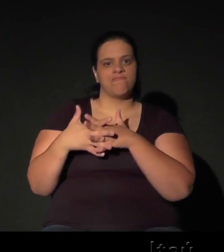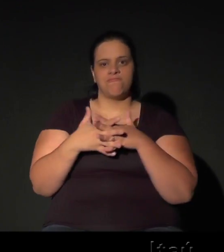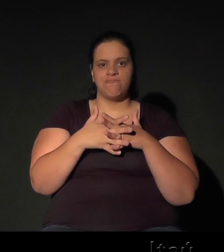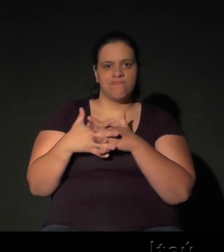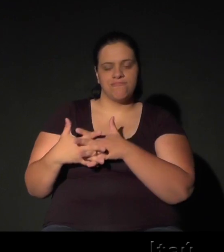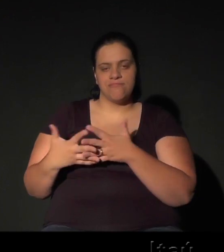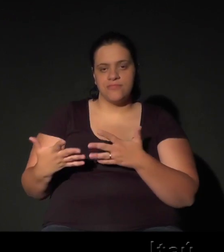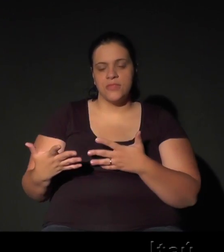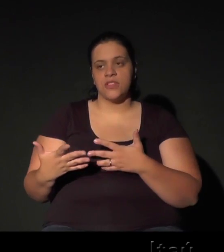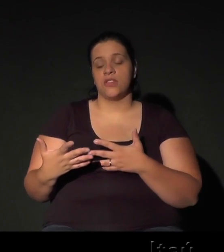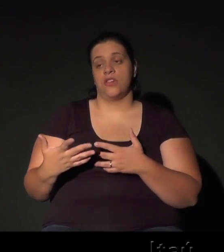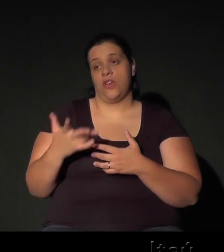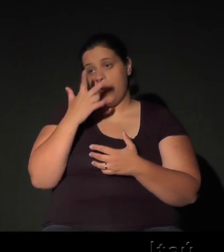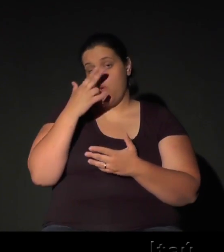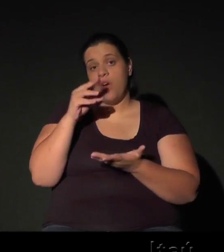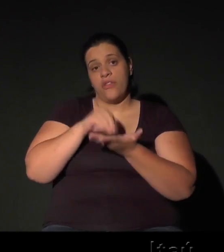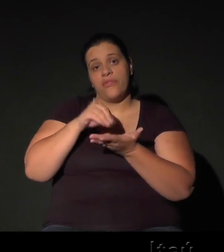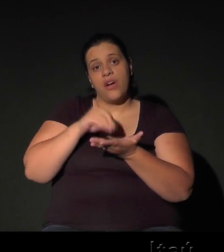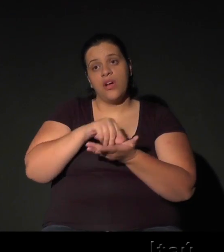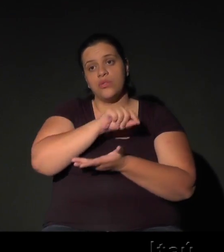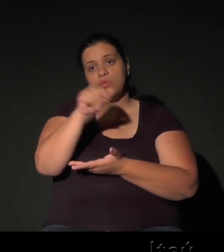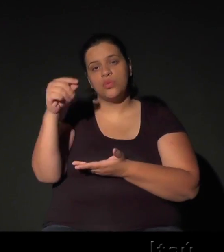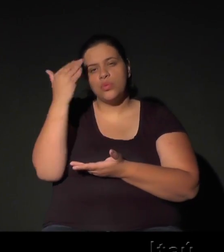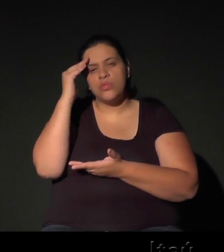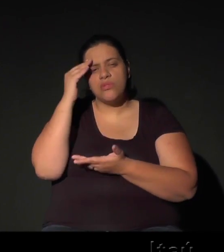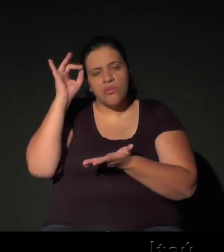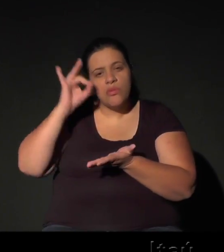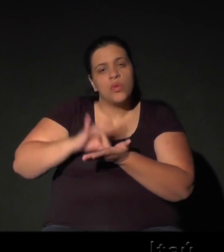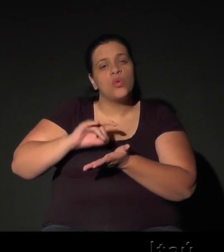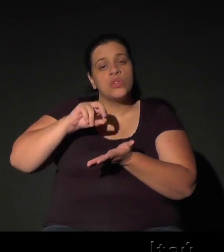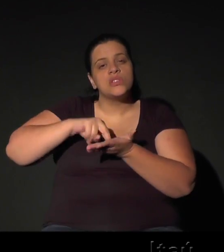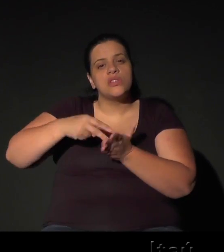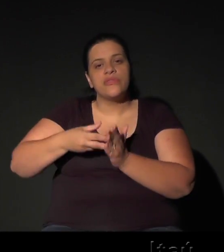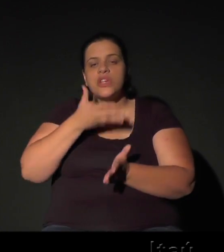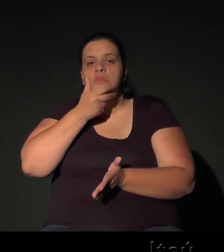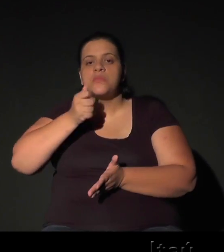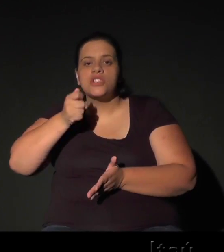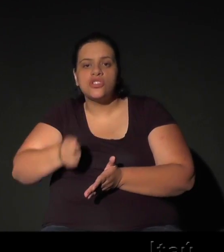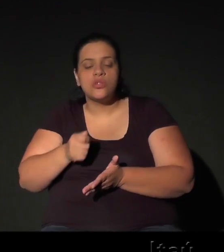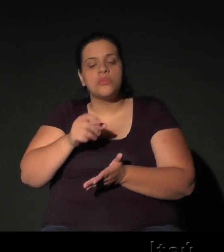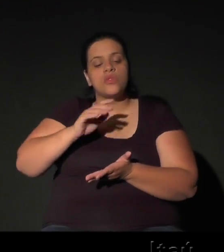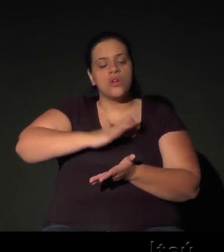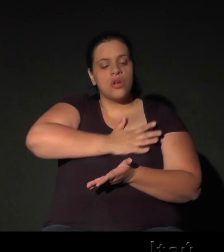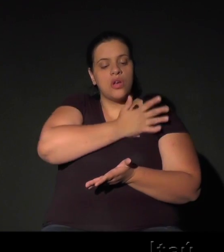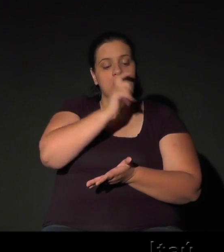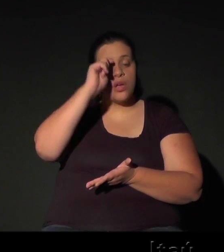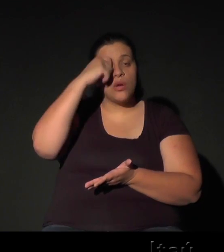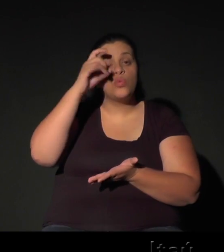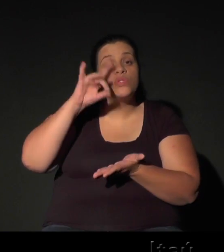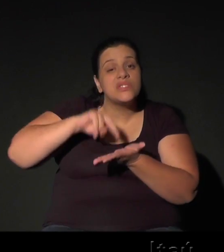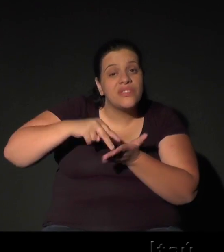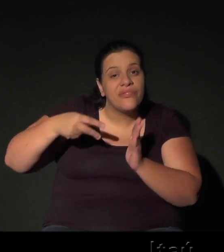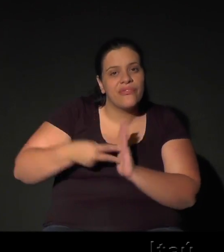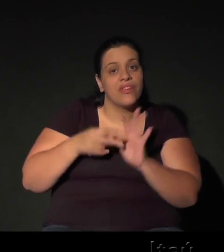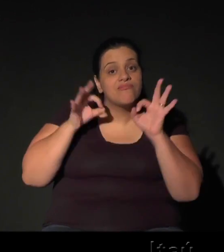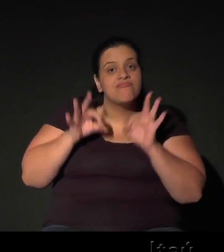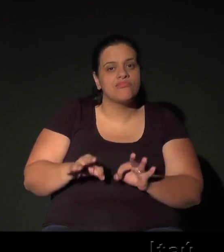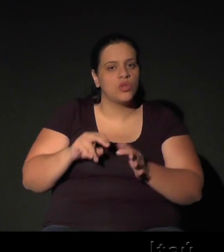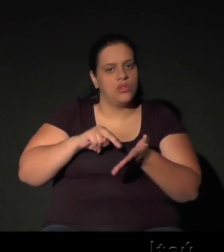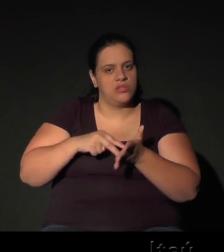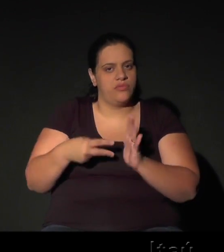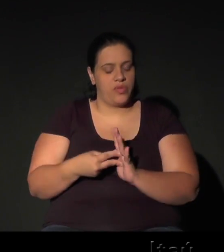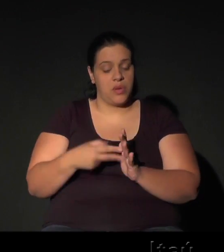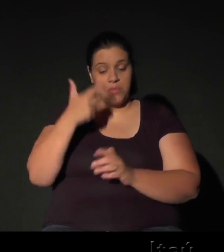questão eu acho que falta o entendimento das pessoas de entender de fato que é machismo que é racismo como elementos estruturantes então nós como